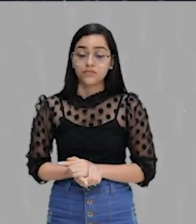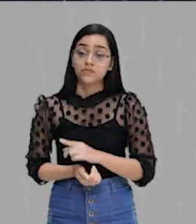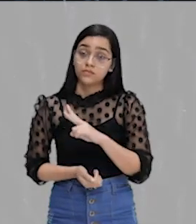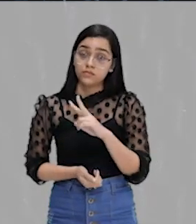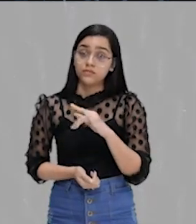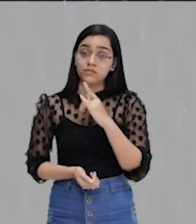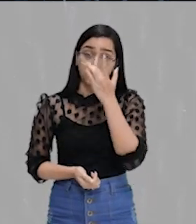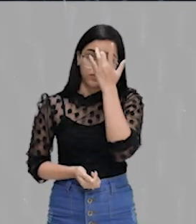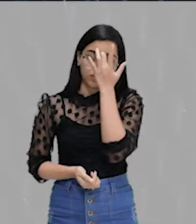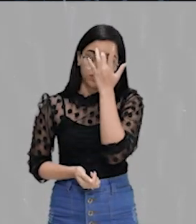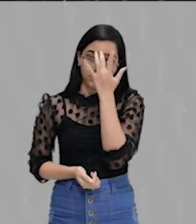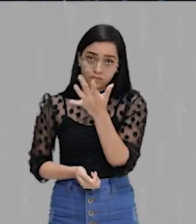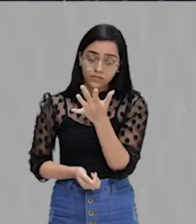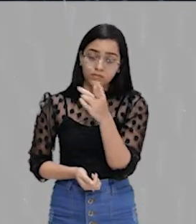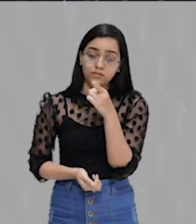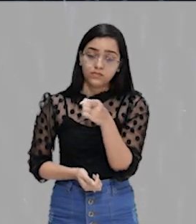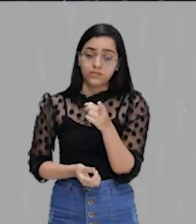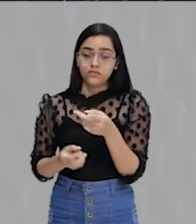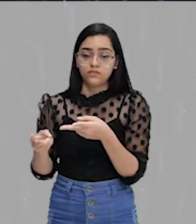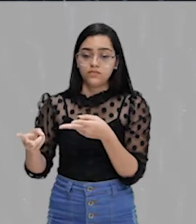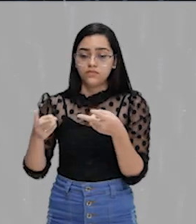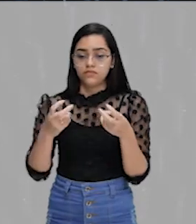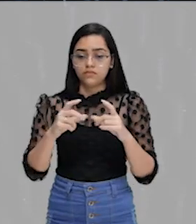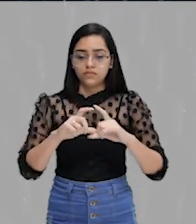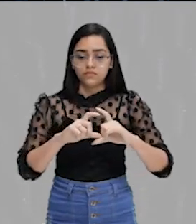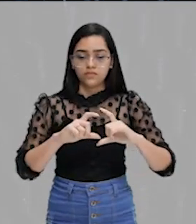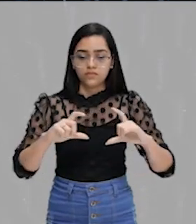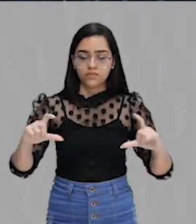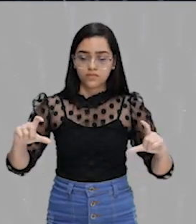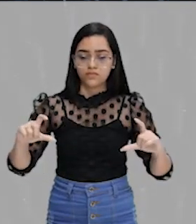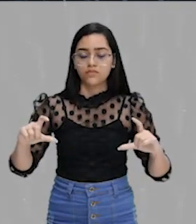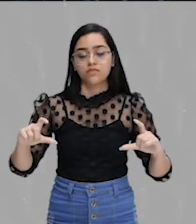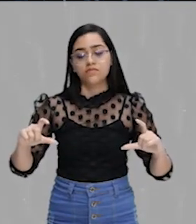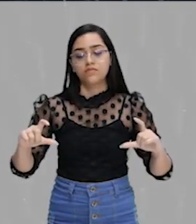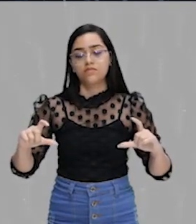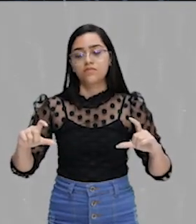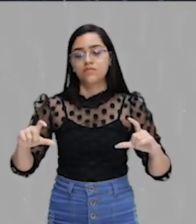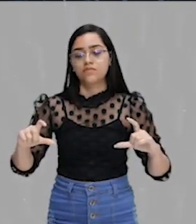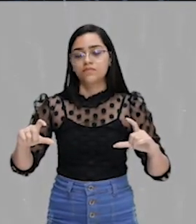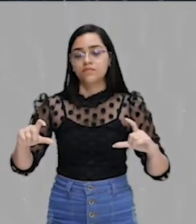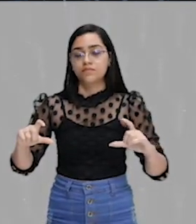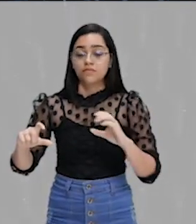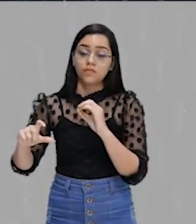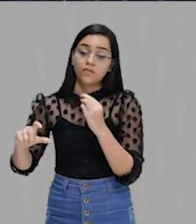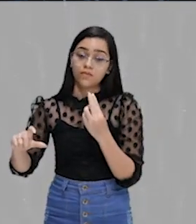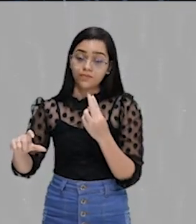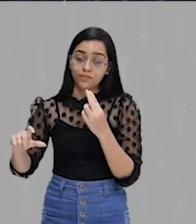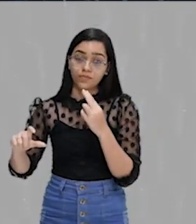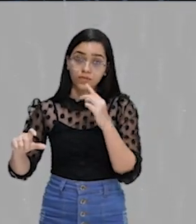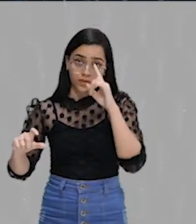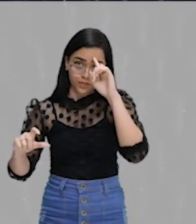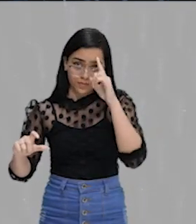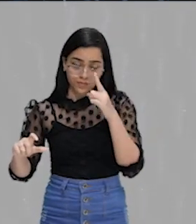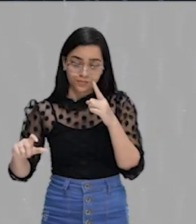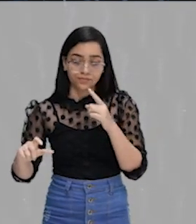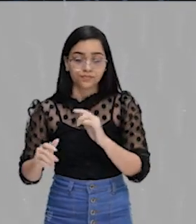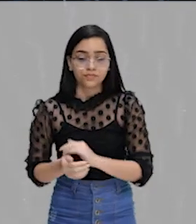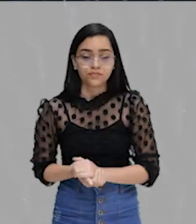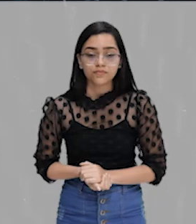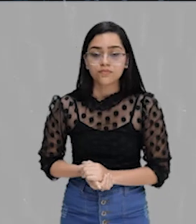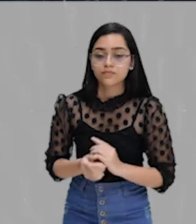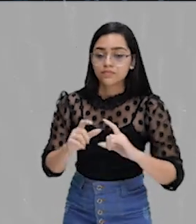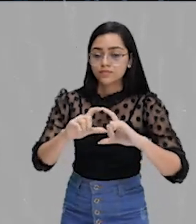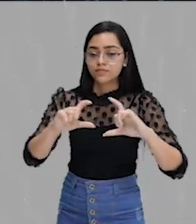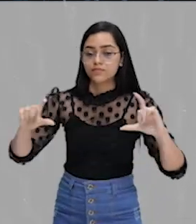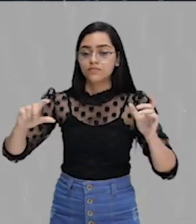ficar mais fácil você olhar lá o enunciado que ele está fazendo, ou o comando que ele vai dar para a questão.